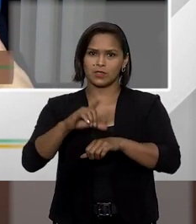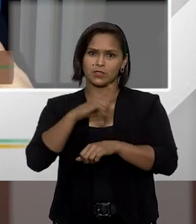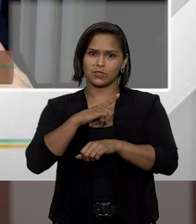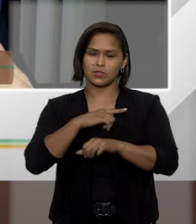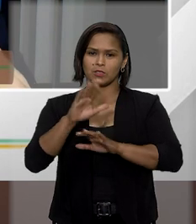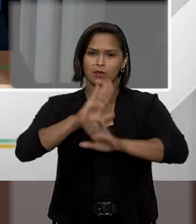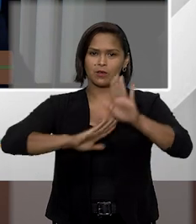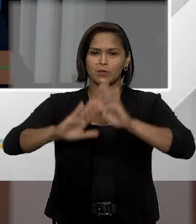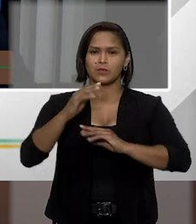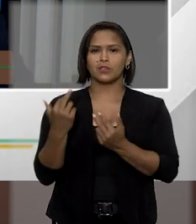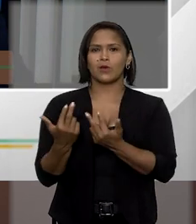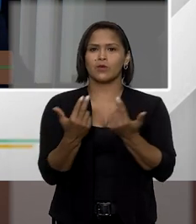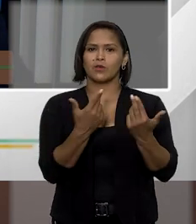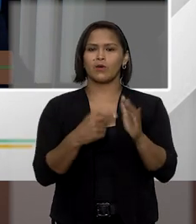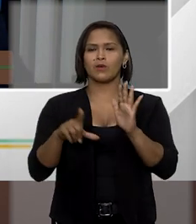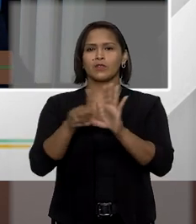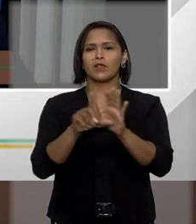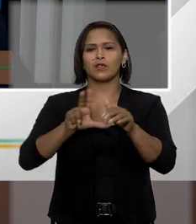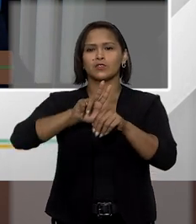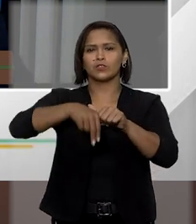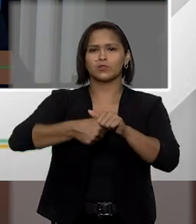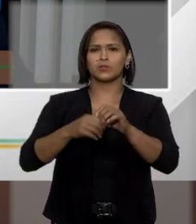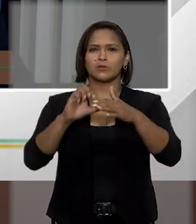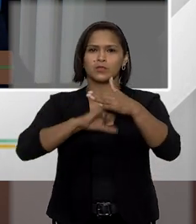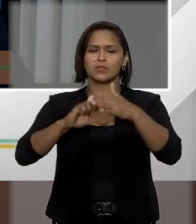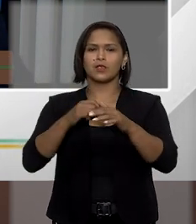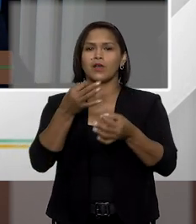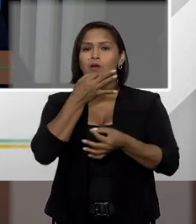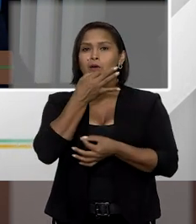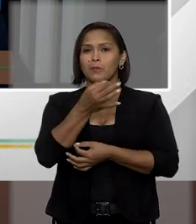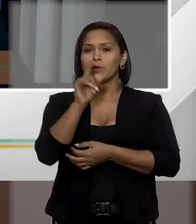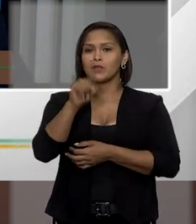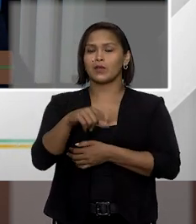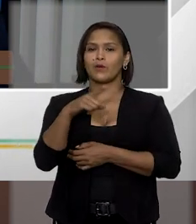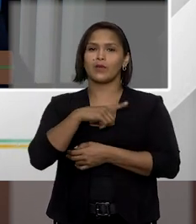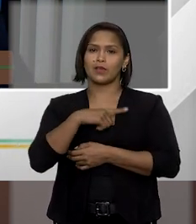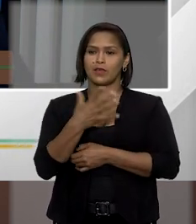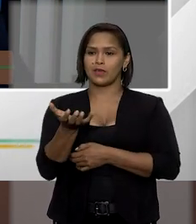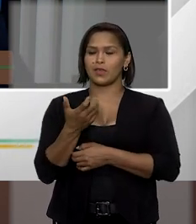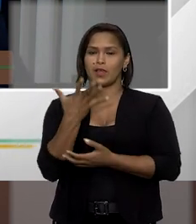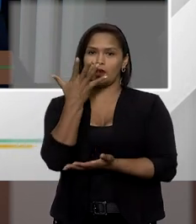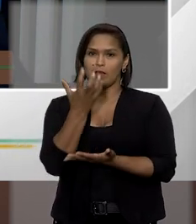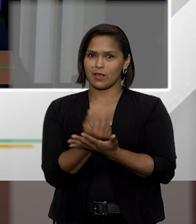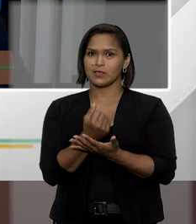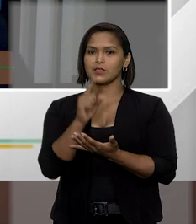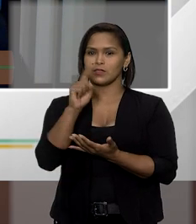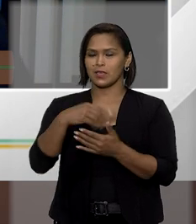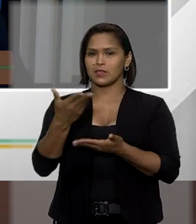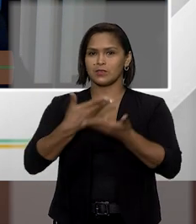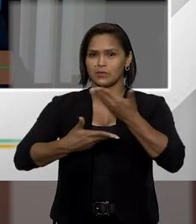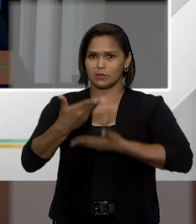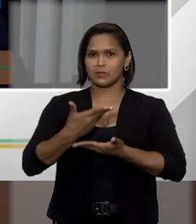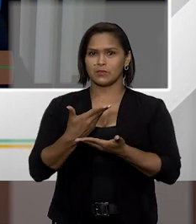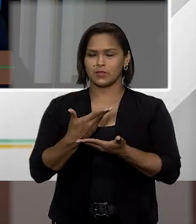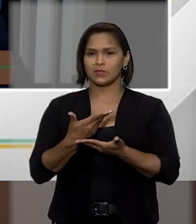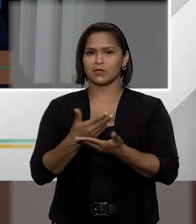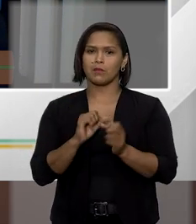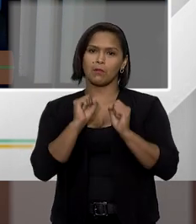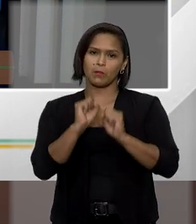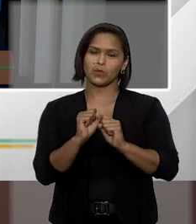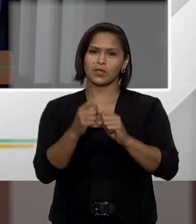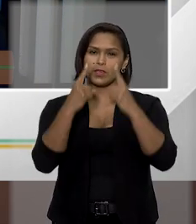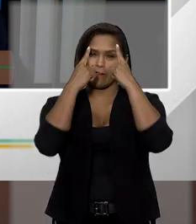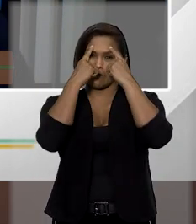haver uma previsão como essa na Lei Anticorrupção Empresarial, sob o argumento de que exigir que ela admita a sua participação